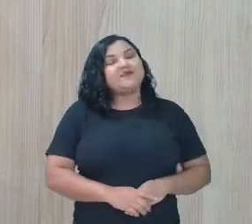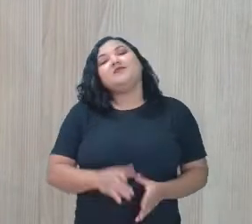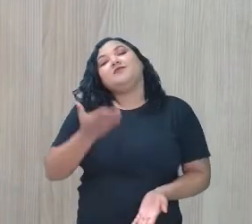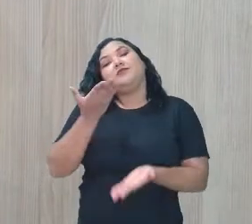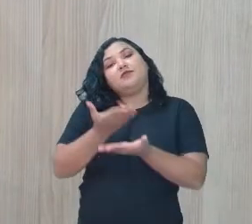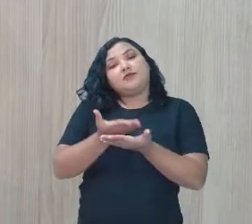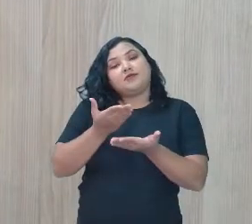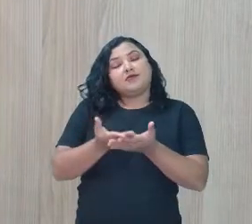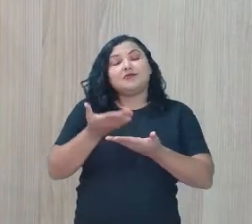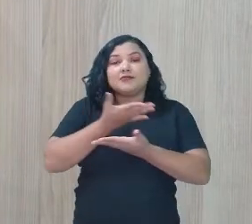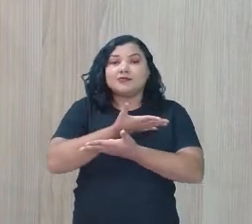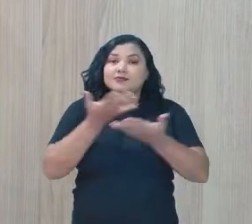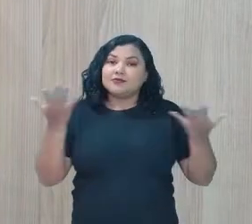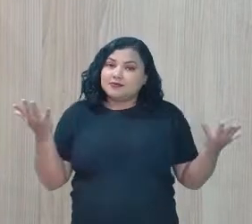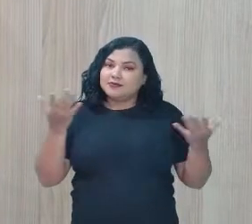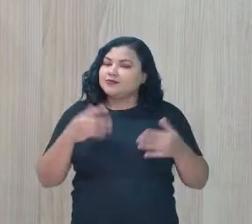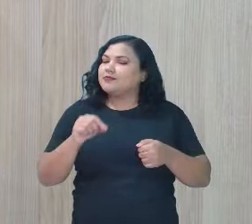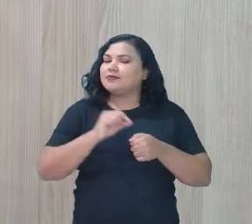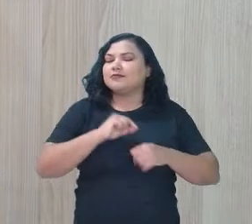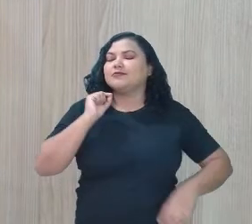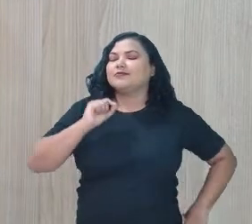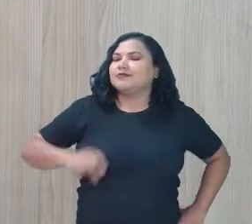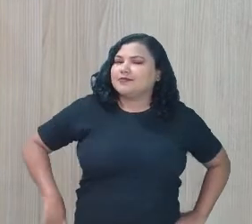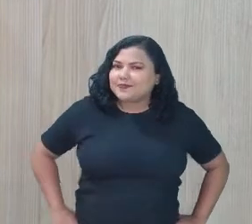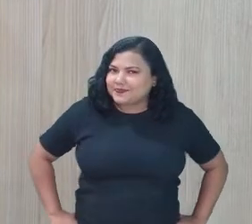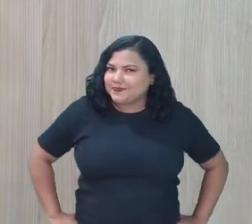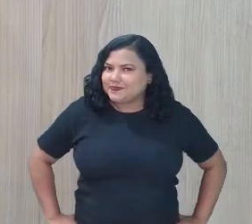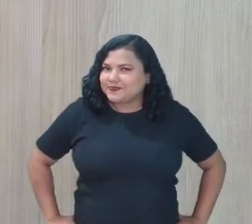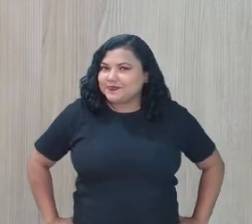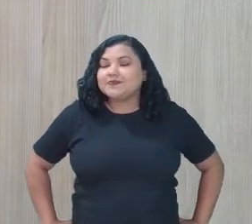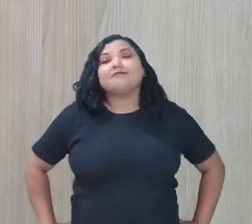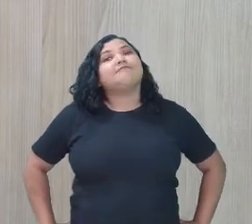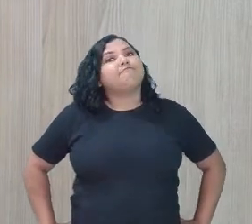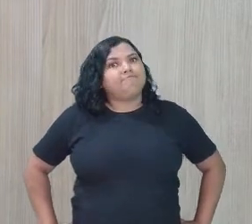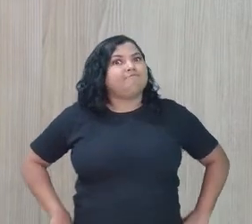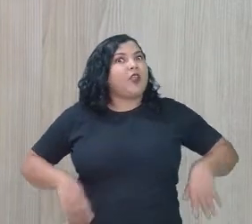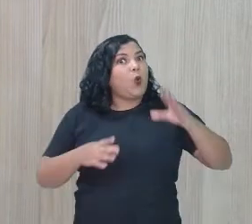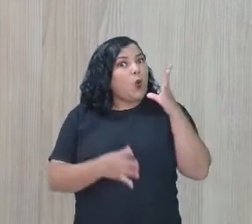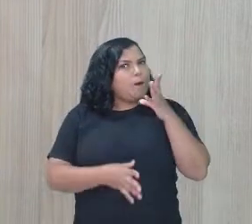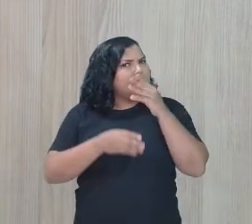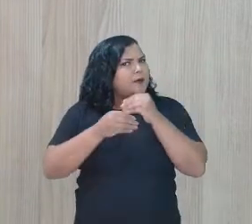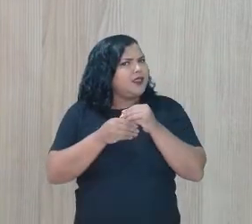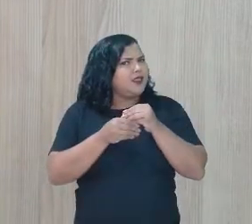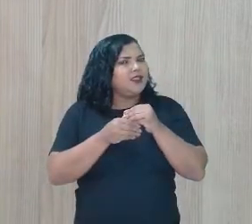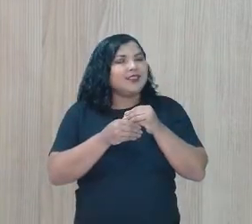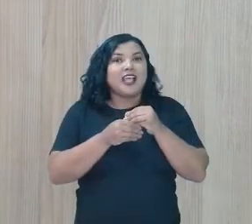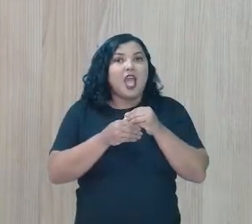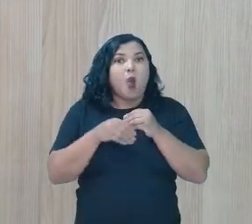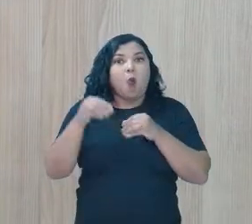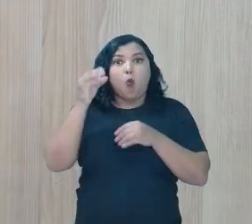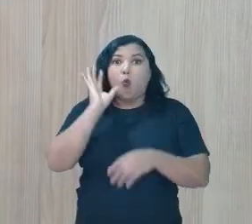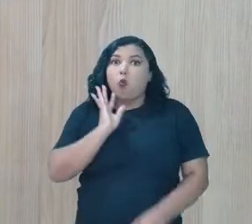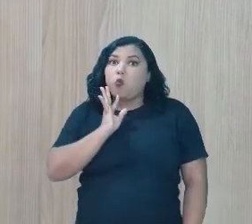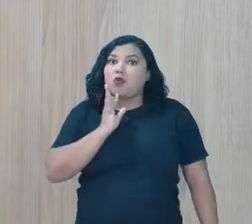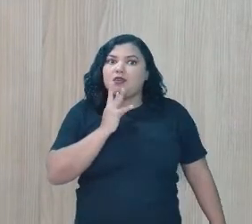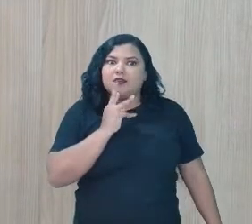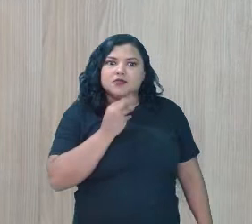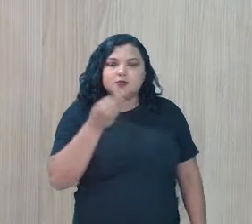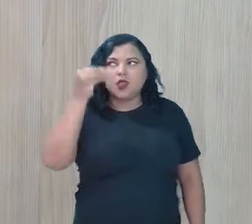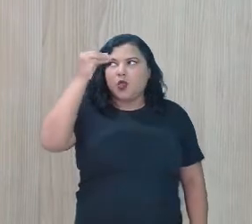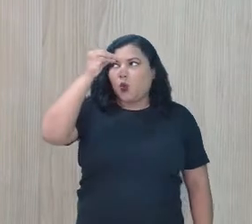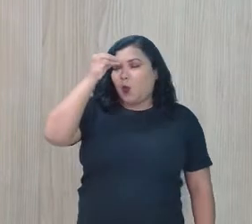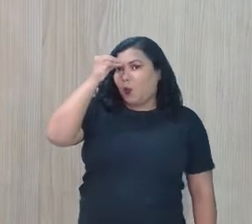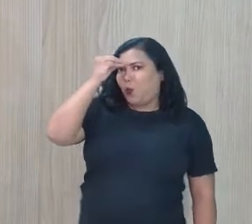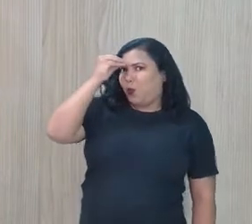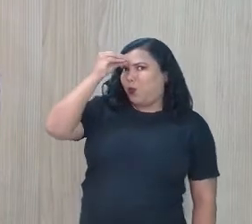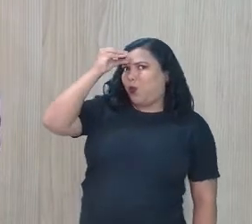aulas, vocês estão fazendo o quê? Vocês estão complementando, não, vocês estão aumentando, não